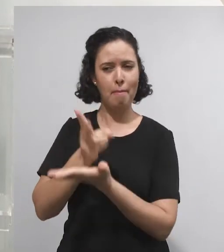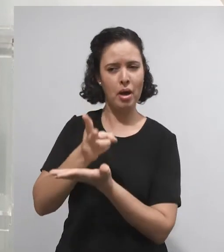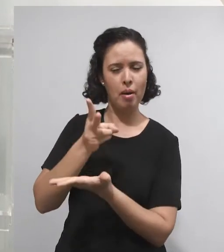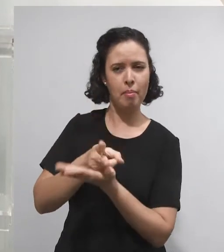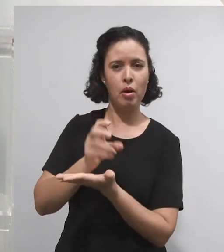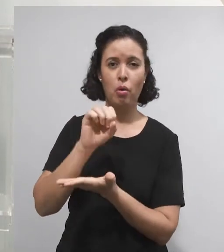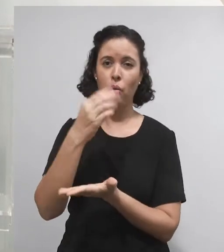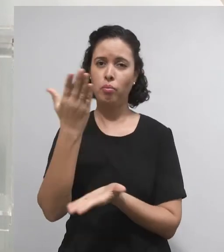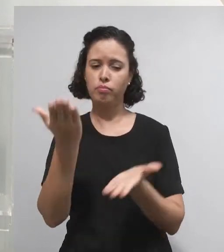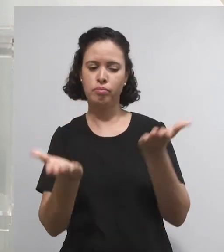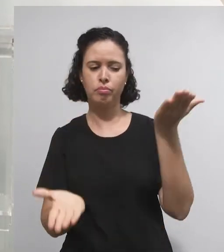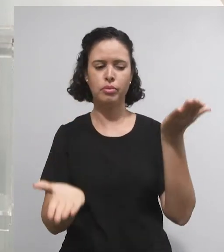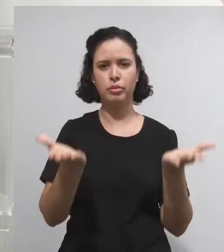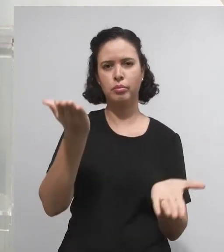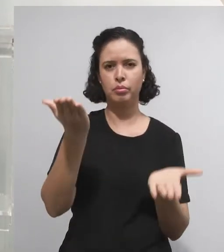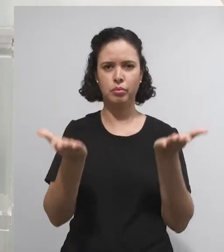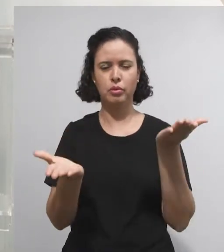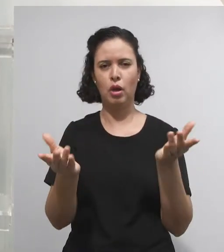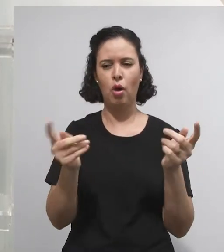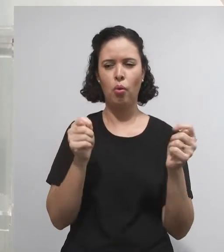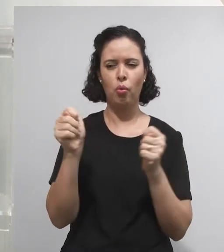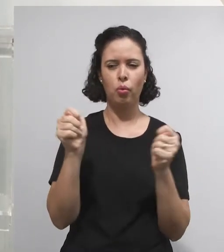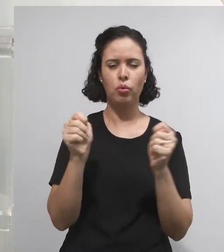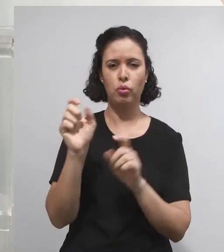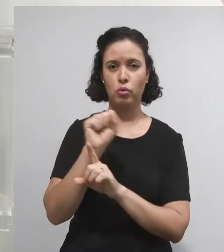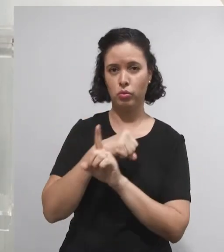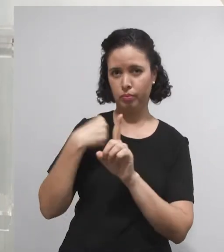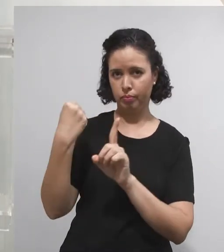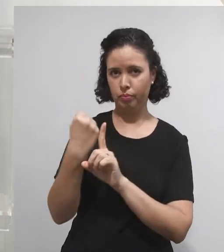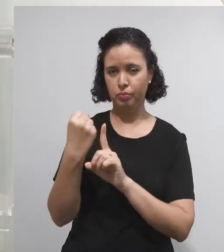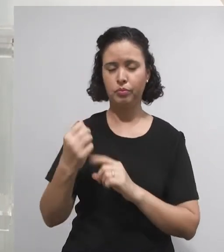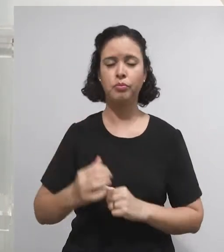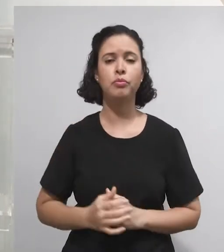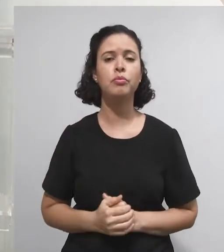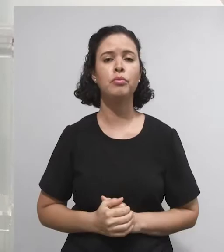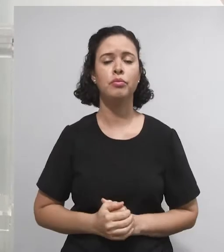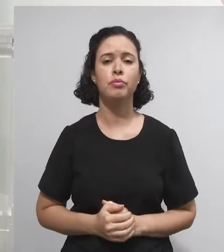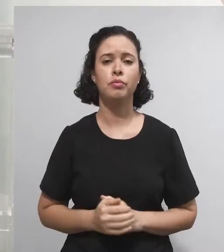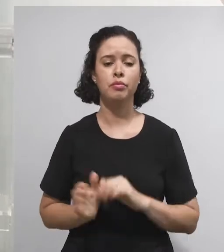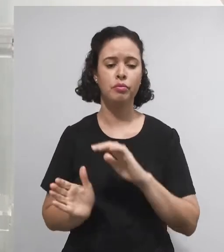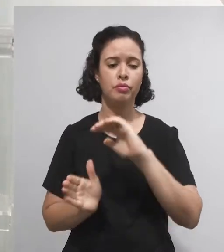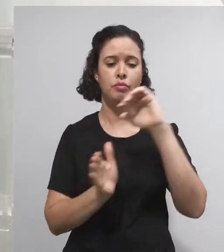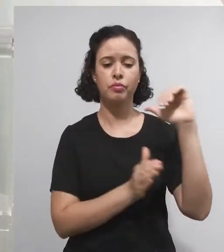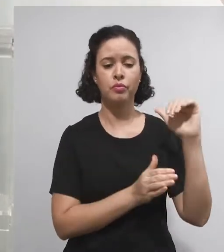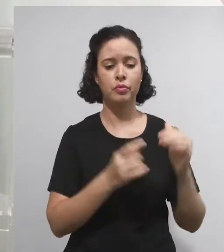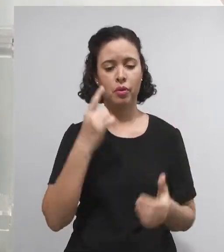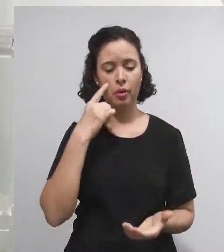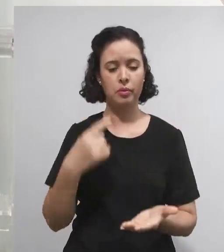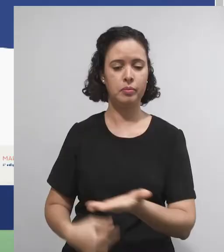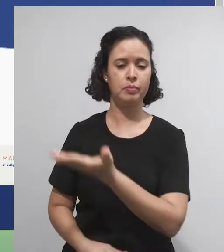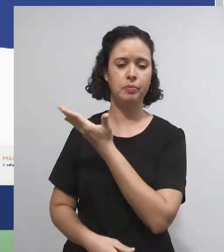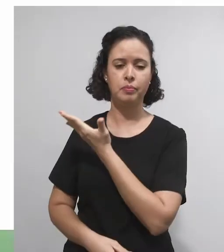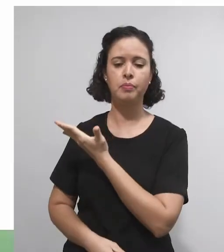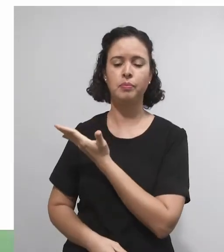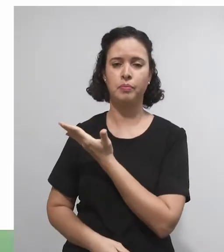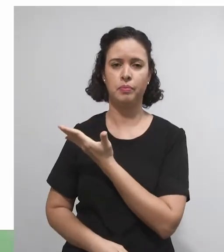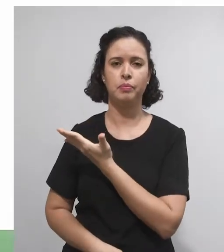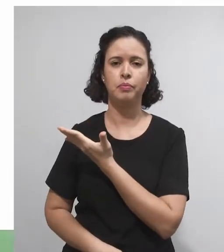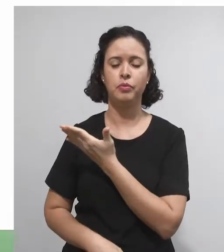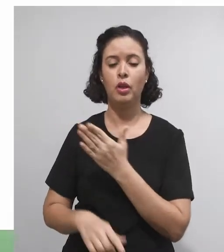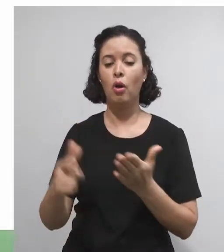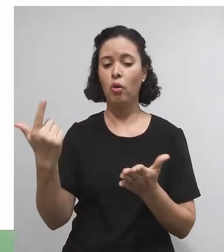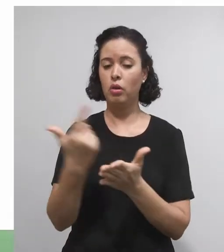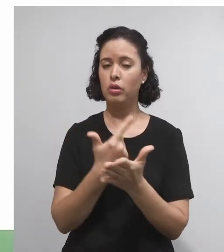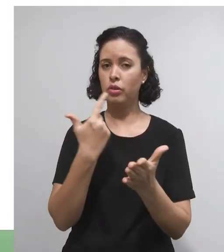ou equilibrar o controle social. Bom, e aí no nosso livro, Currículo